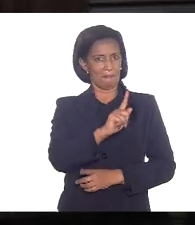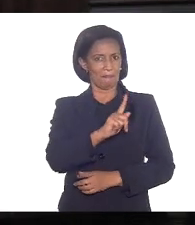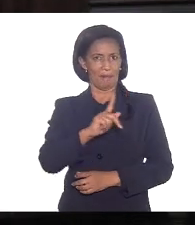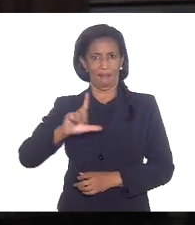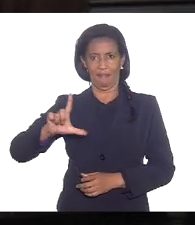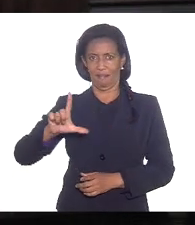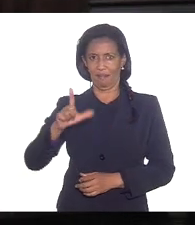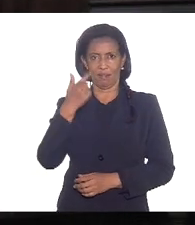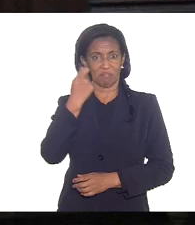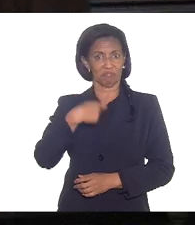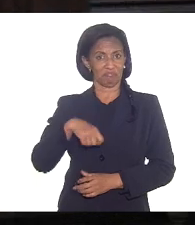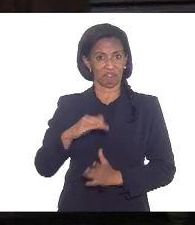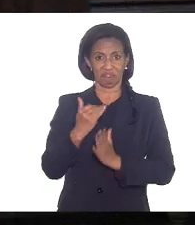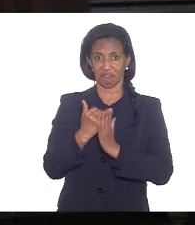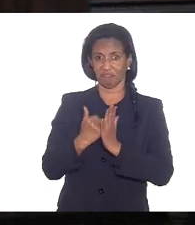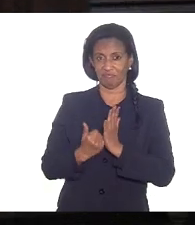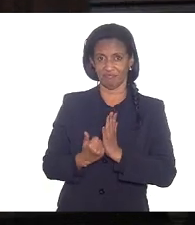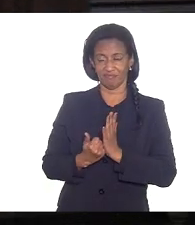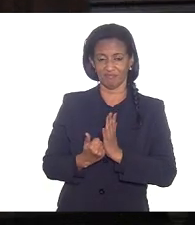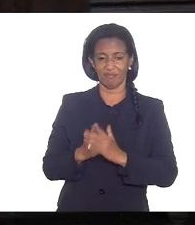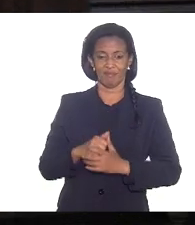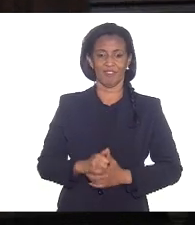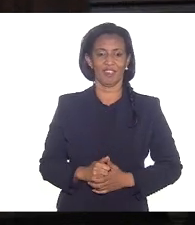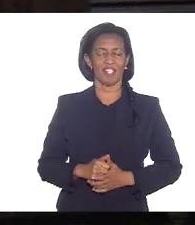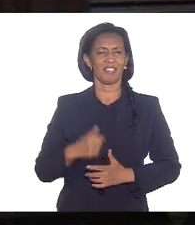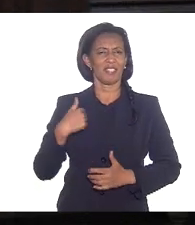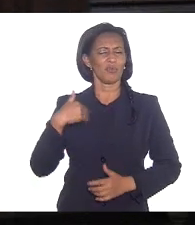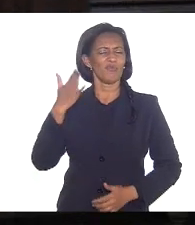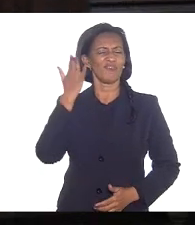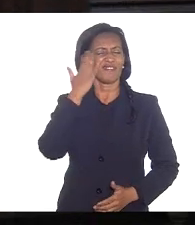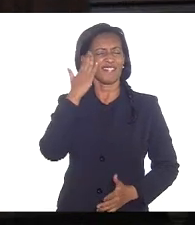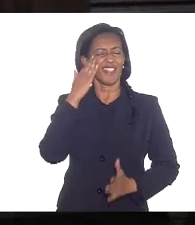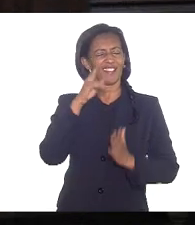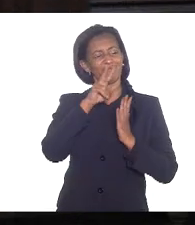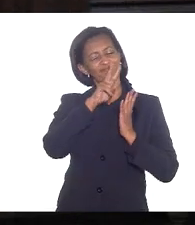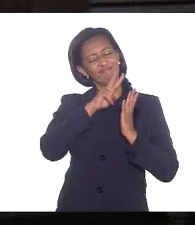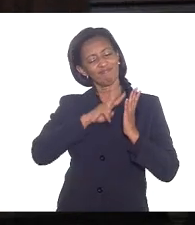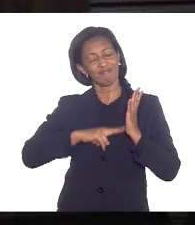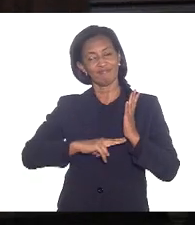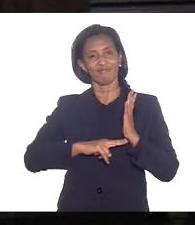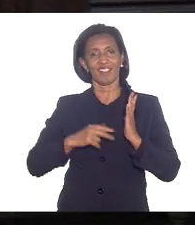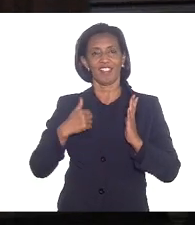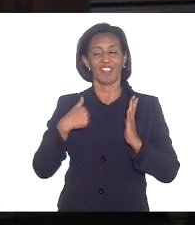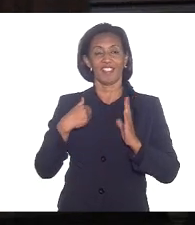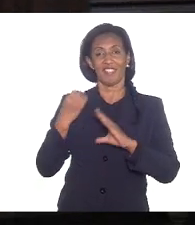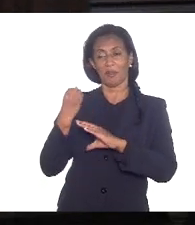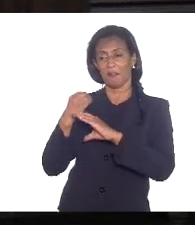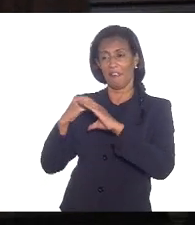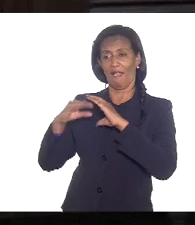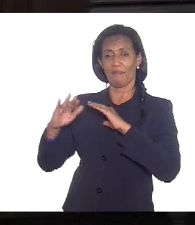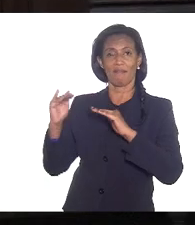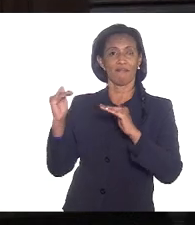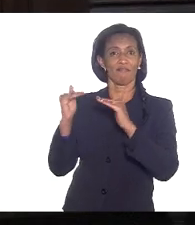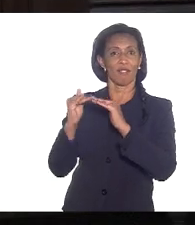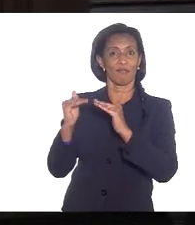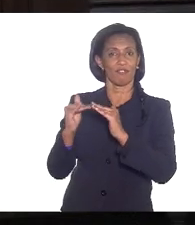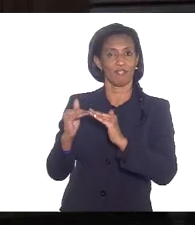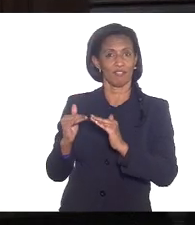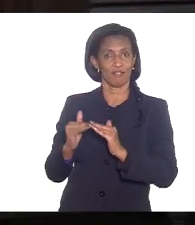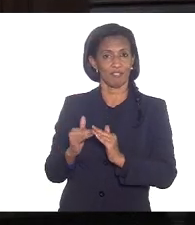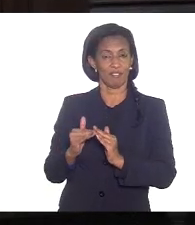presidente porque o conheço decore salteado eu quero o caminhão favoravelmente